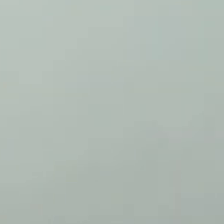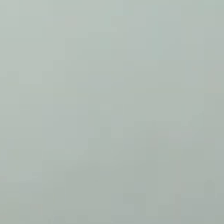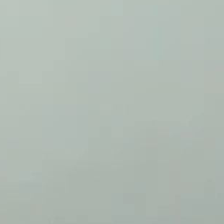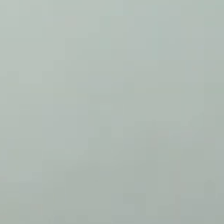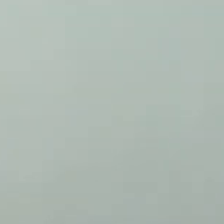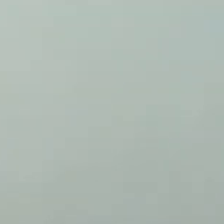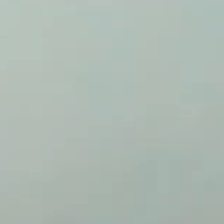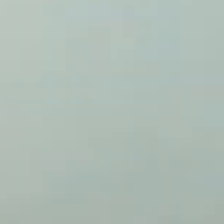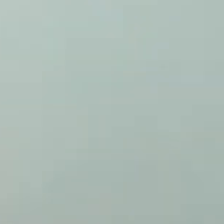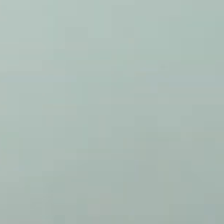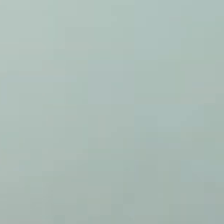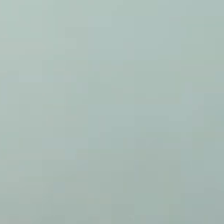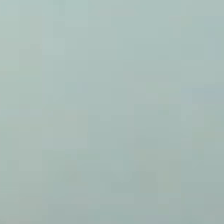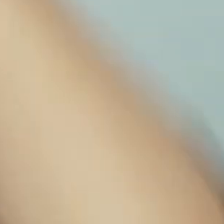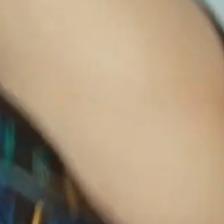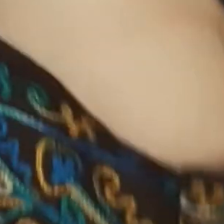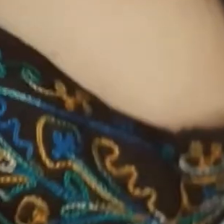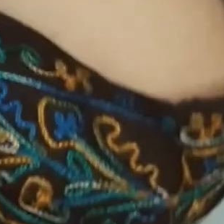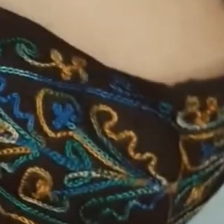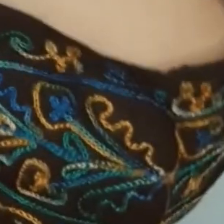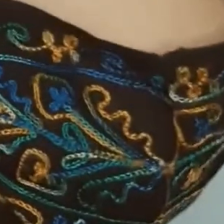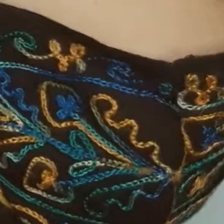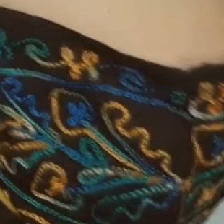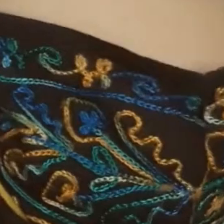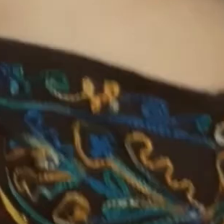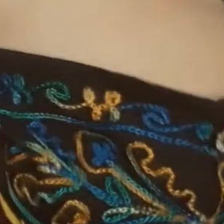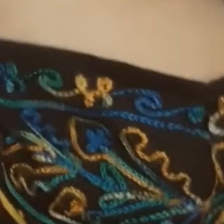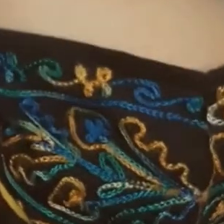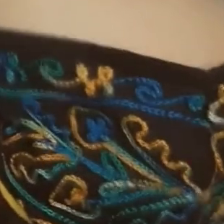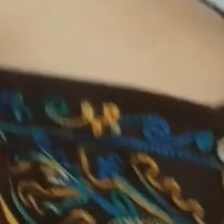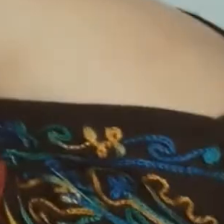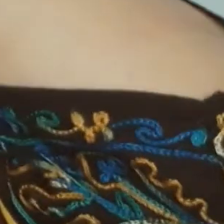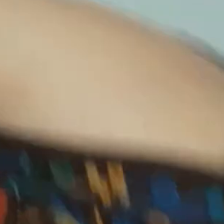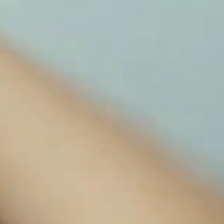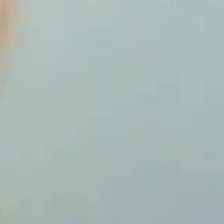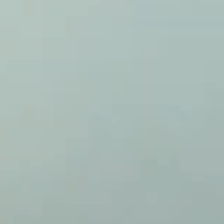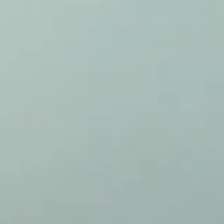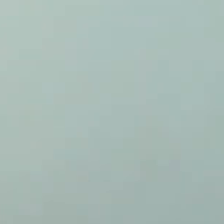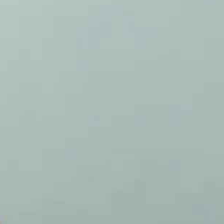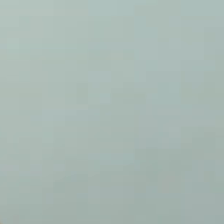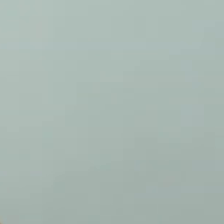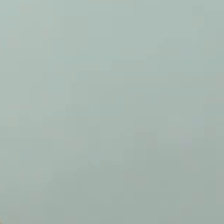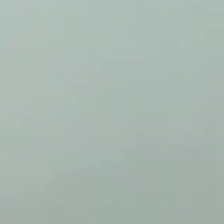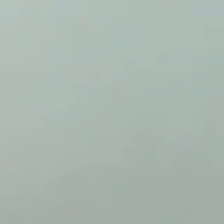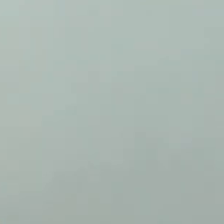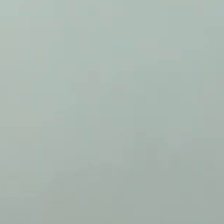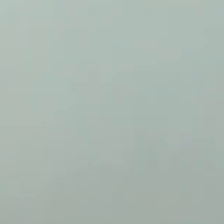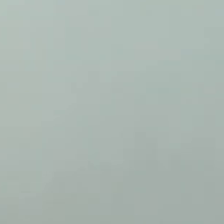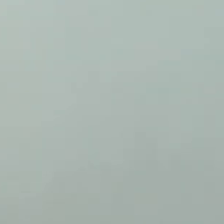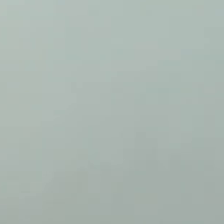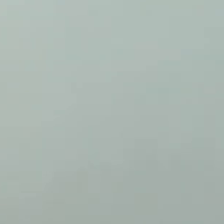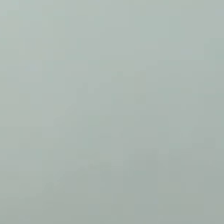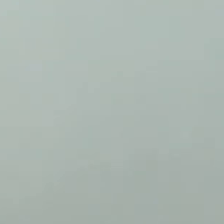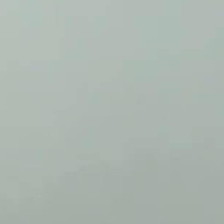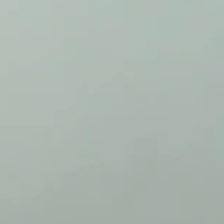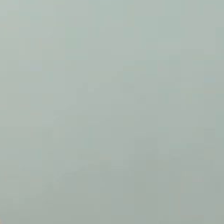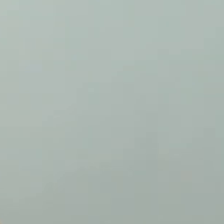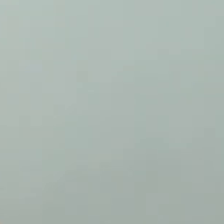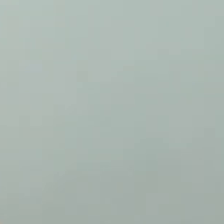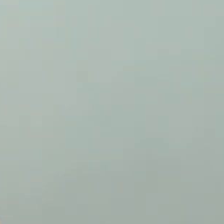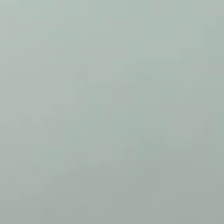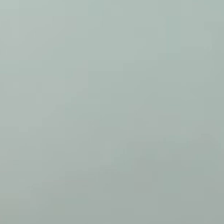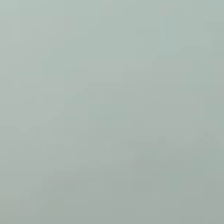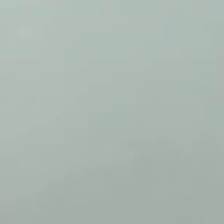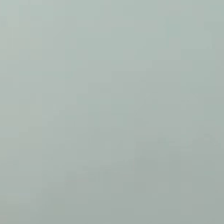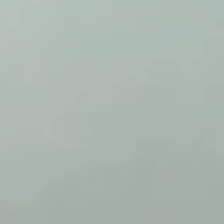escondiam as suas bonequinhas dentro do crespinho do cabelo, de um jeito que ninguém pudesse encontrar.